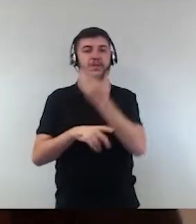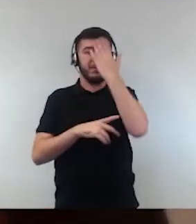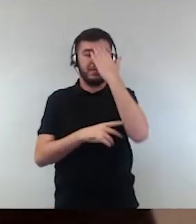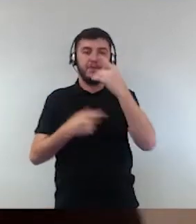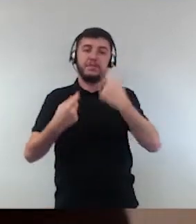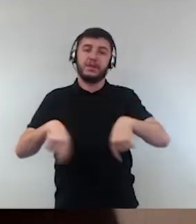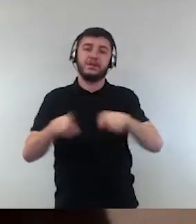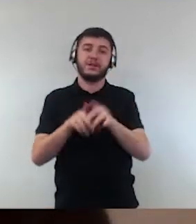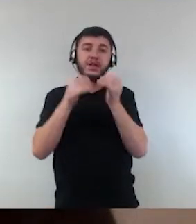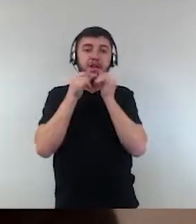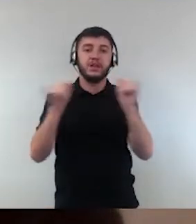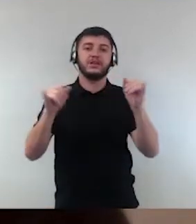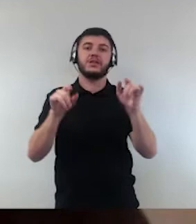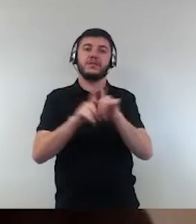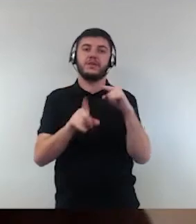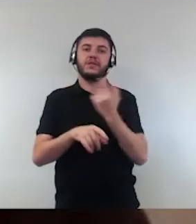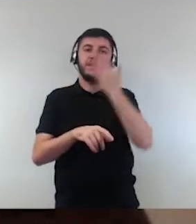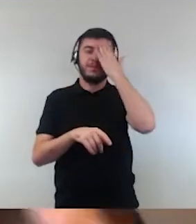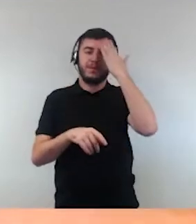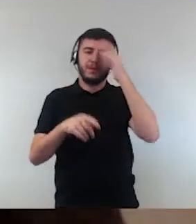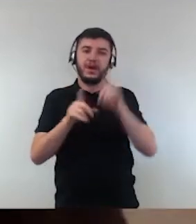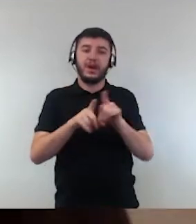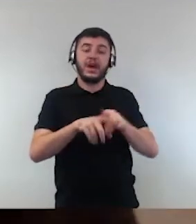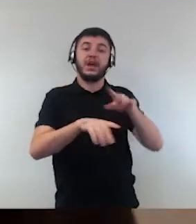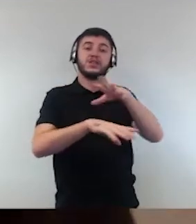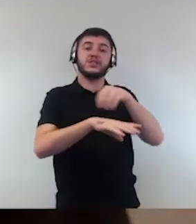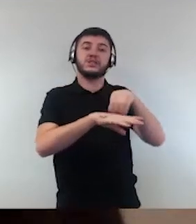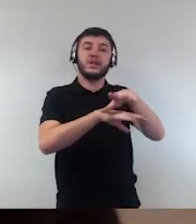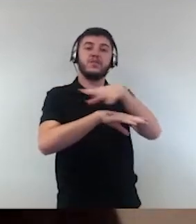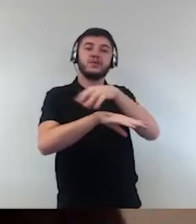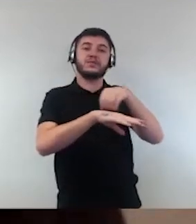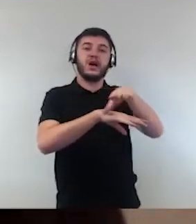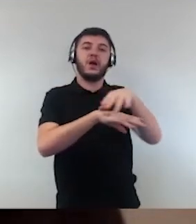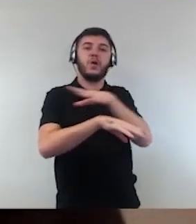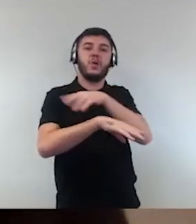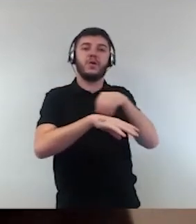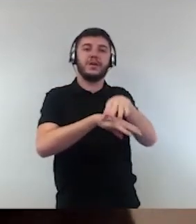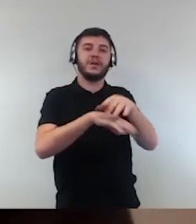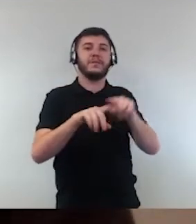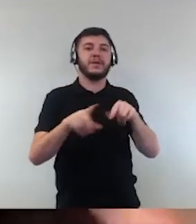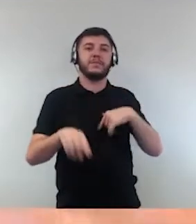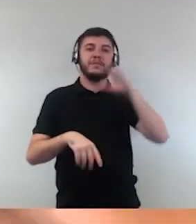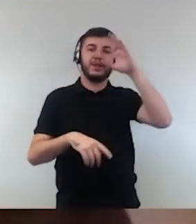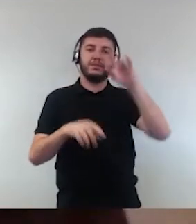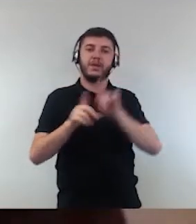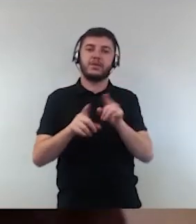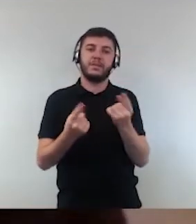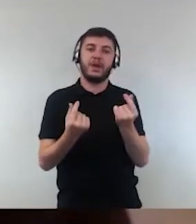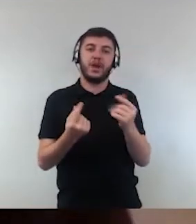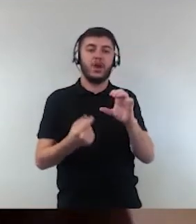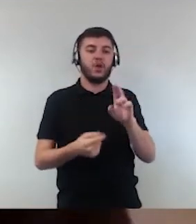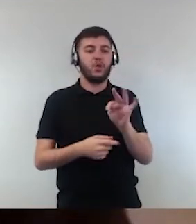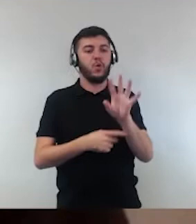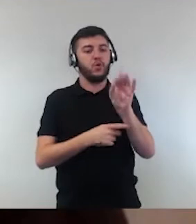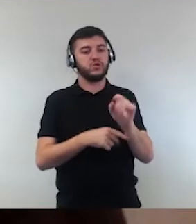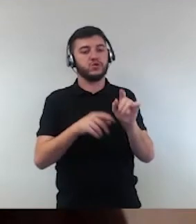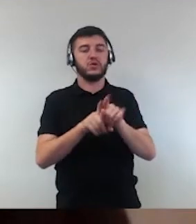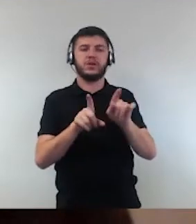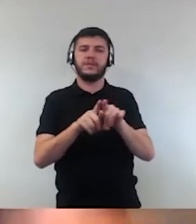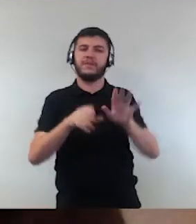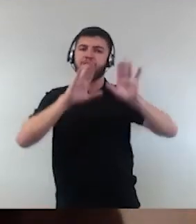sobrecarga na distribuição, principalmente em repassar esses custos, né, por ali centralizar também esses